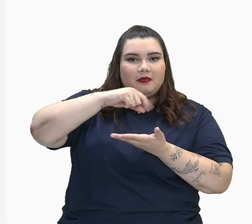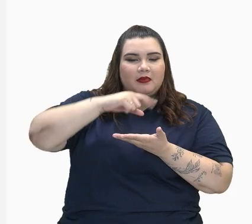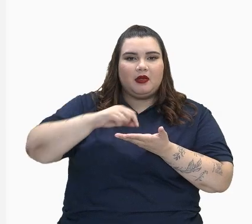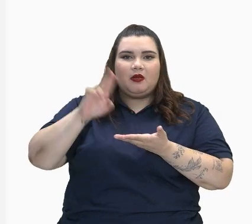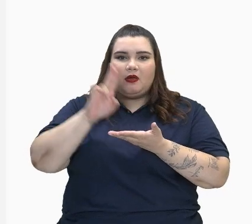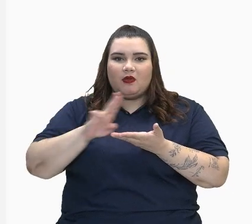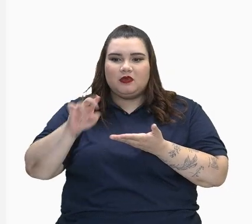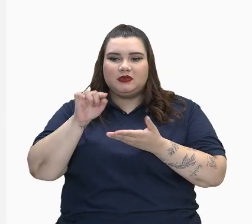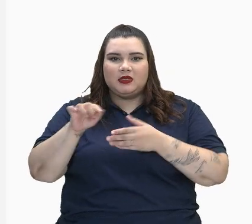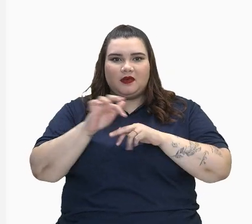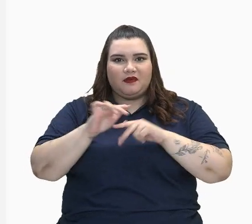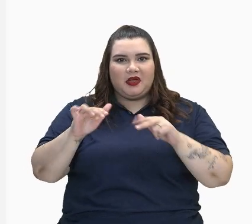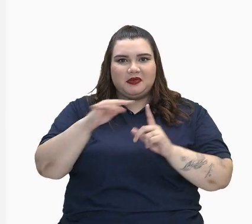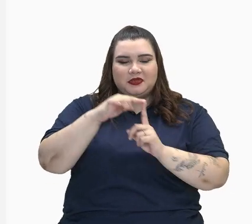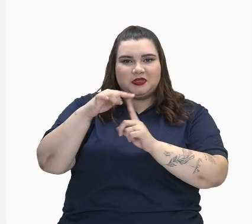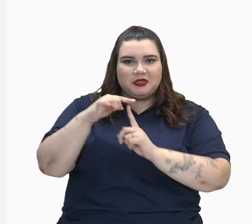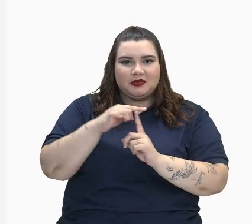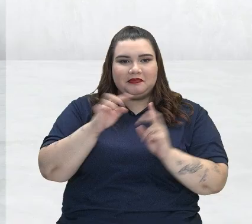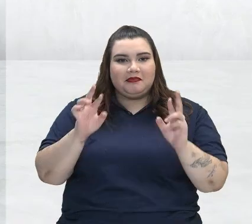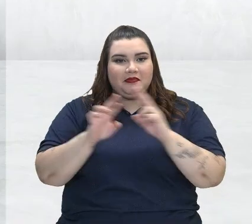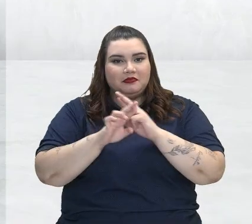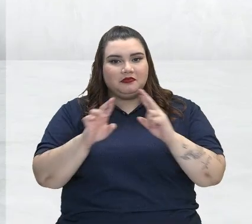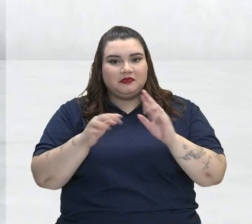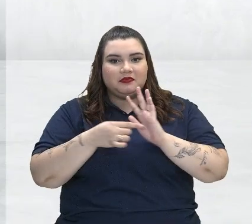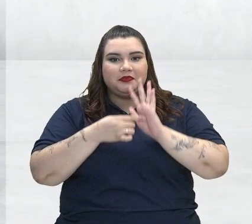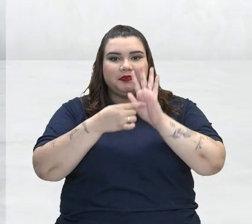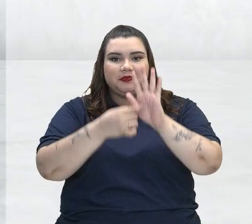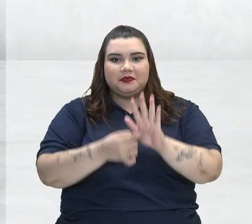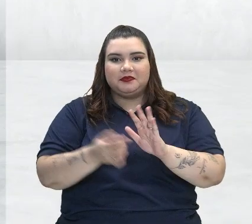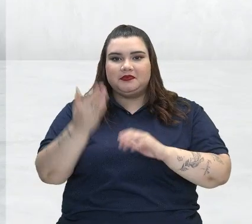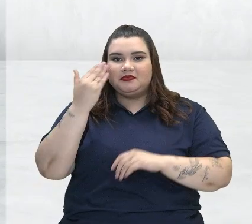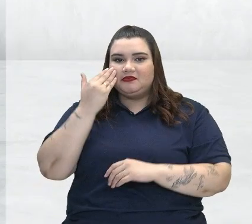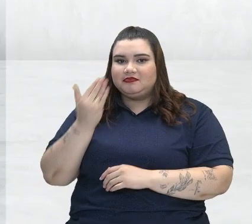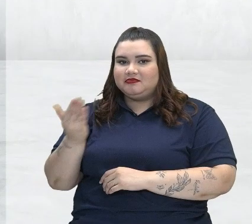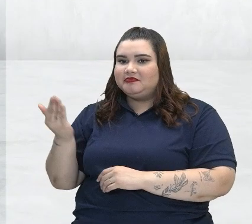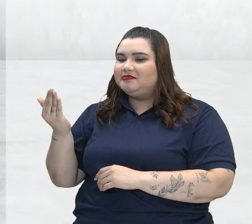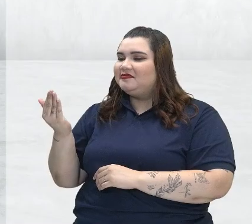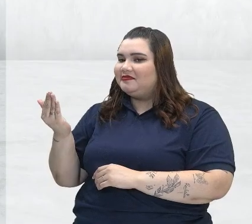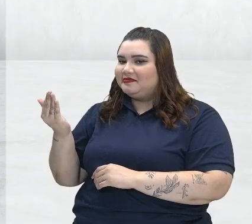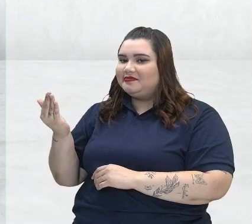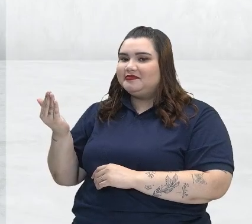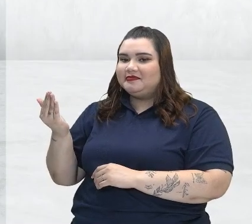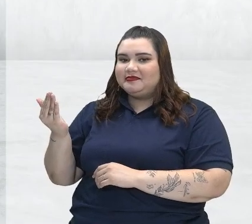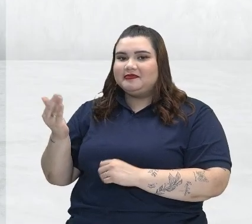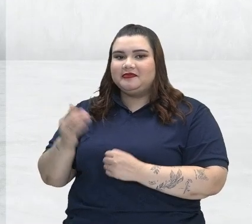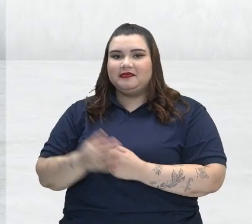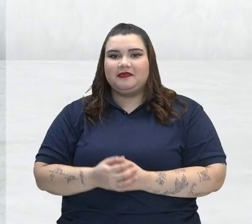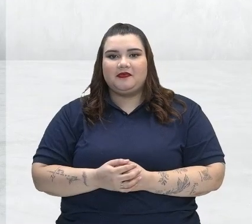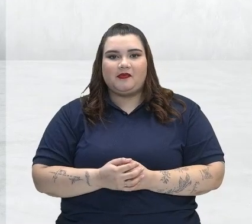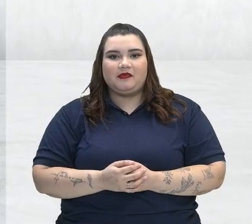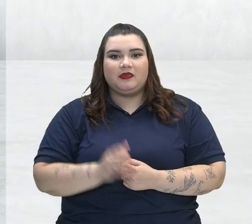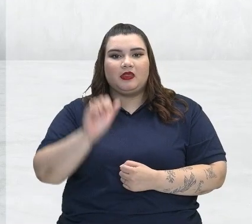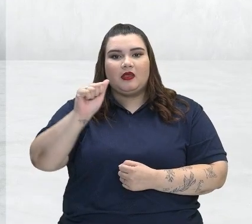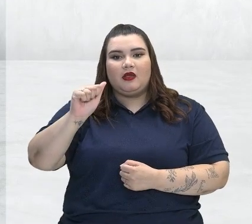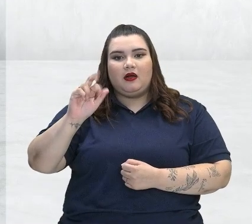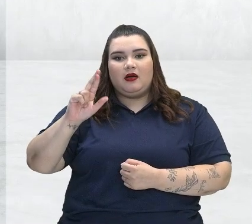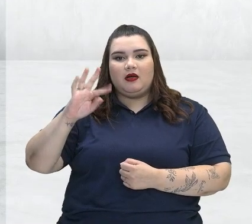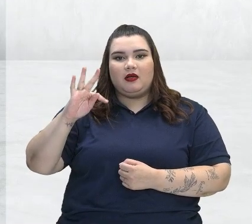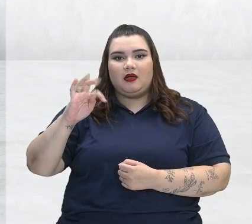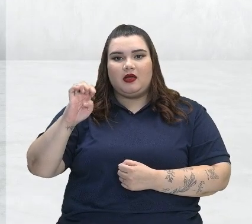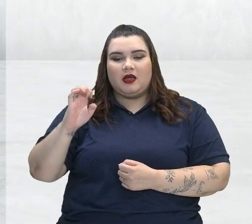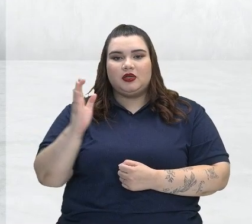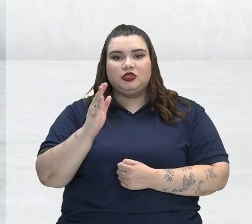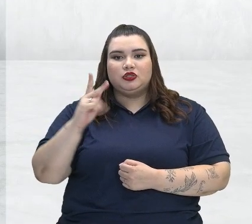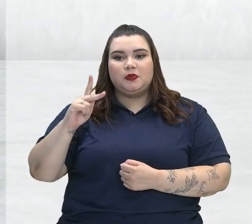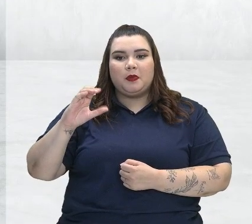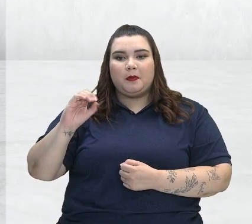com a geleia e etc. Eu trouxe para vocês aqui uma obra, né, que é uma arte